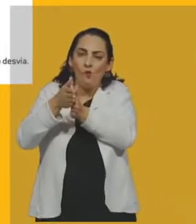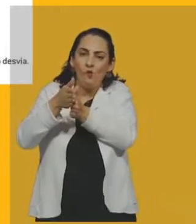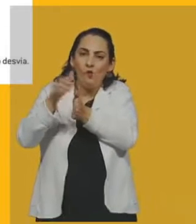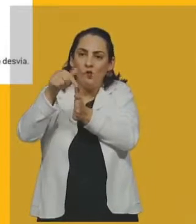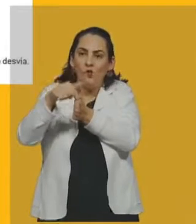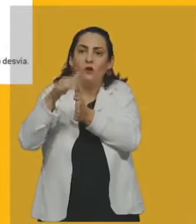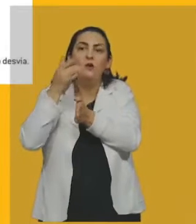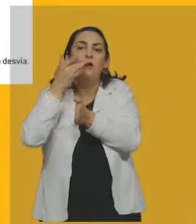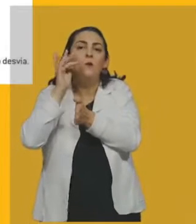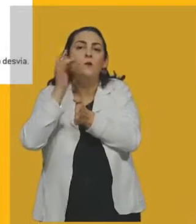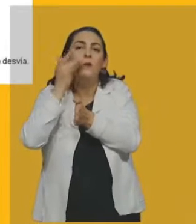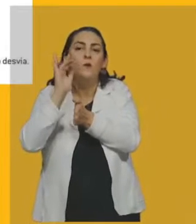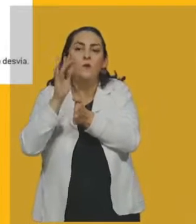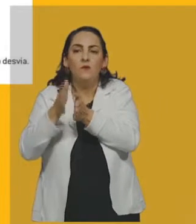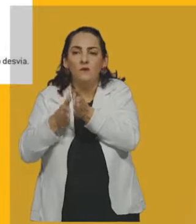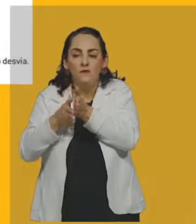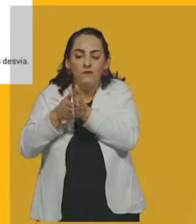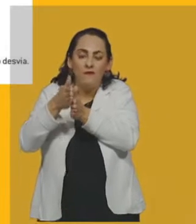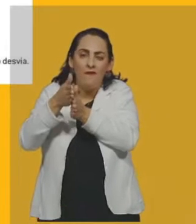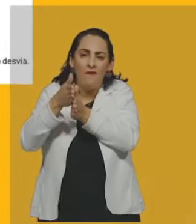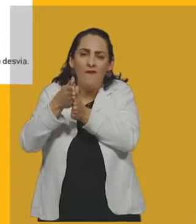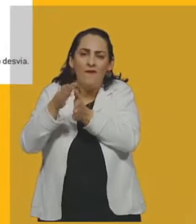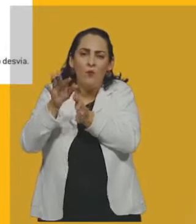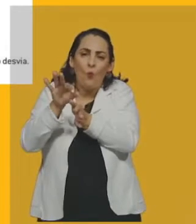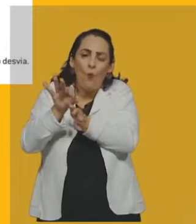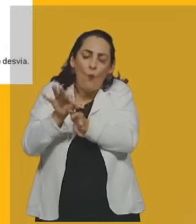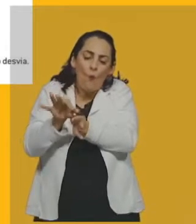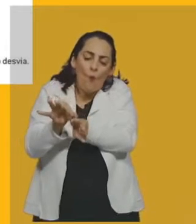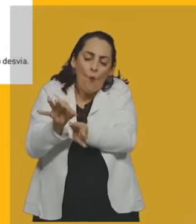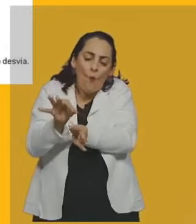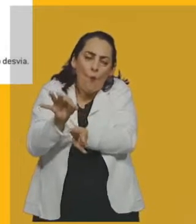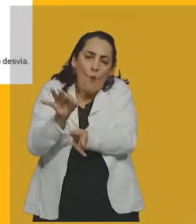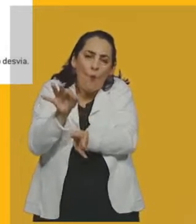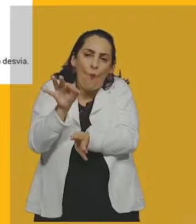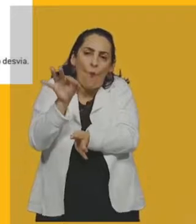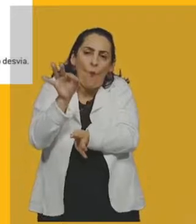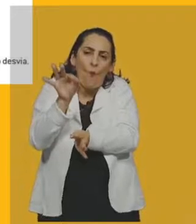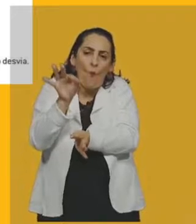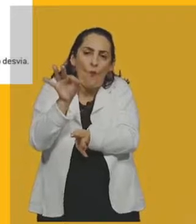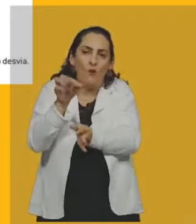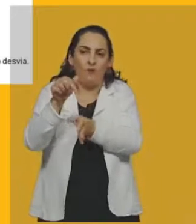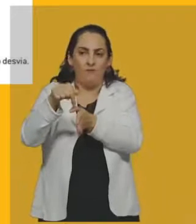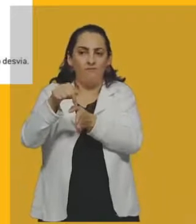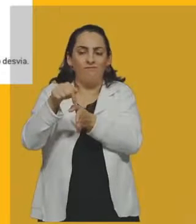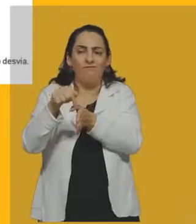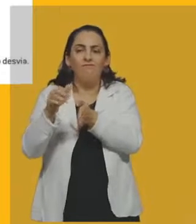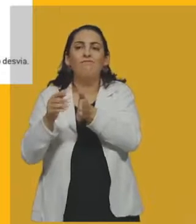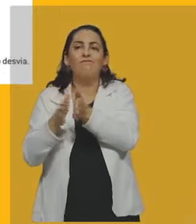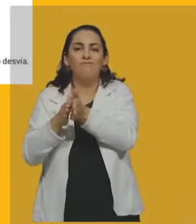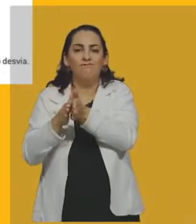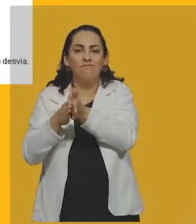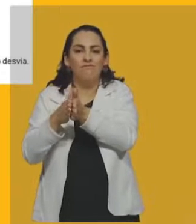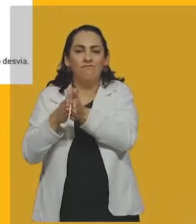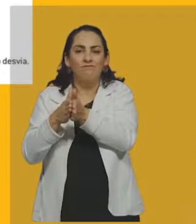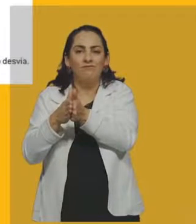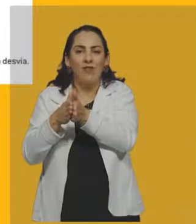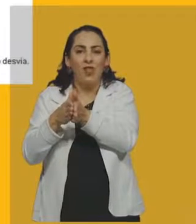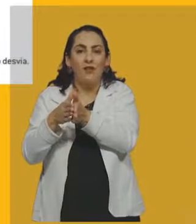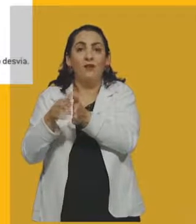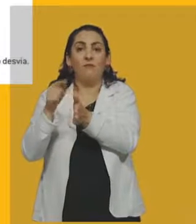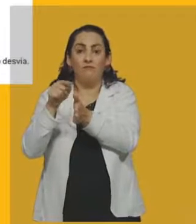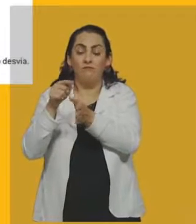torno de 3 sequências de átomos formando ali a placa. Então, eles fizeram os